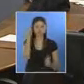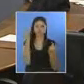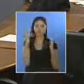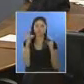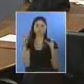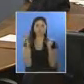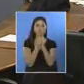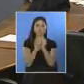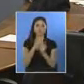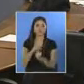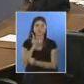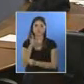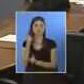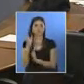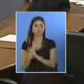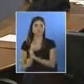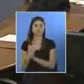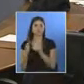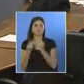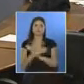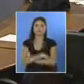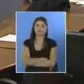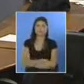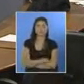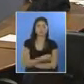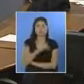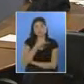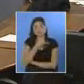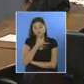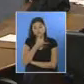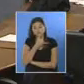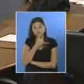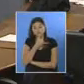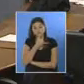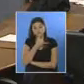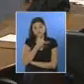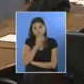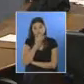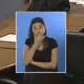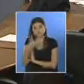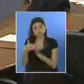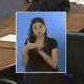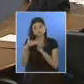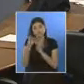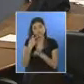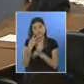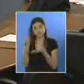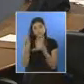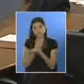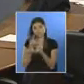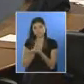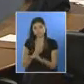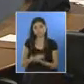como alguém que está do lado do mal. Como elementos, né? É lamentável, acho que é uma linguagem errada,